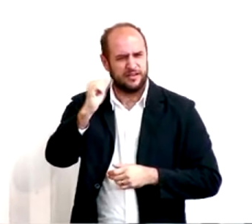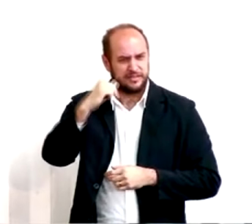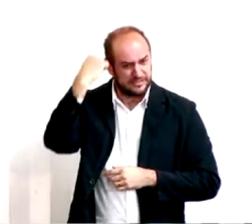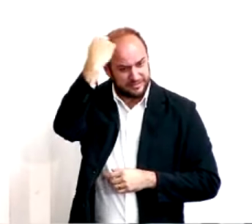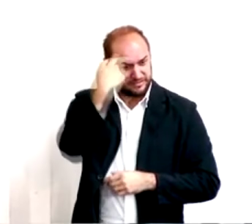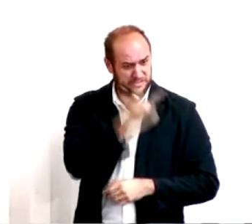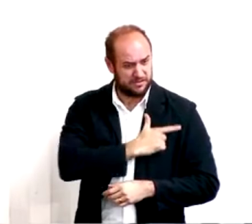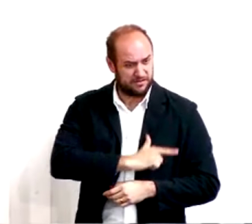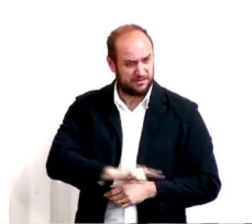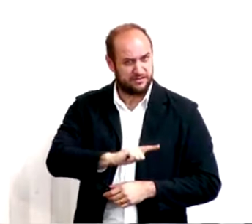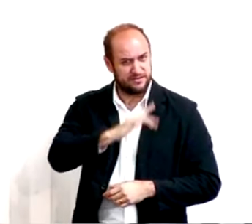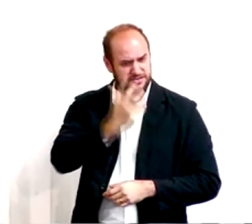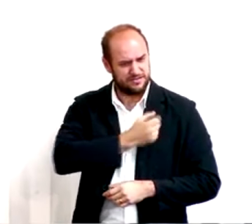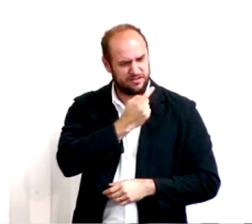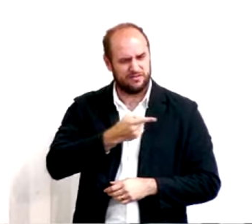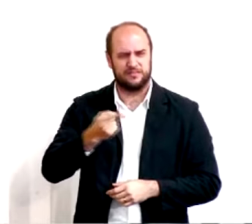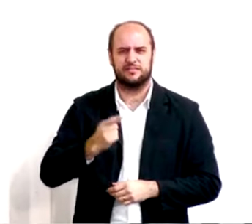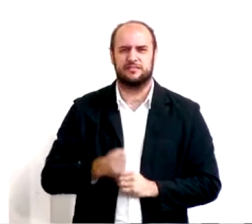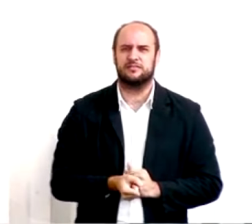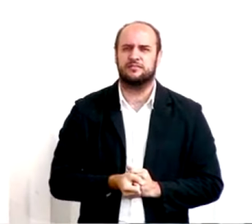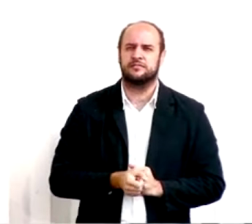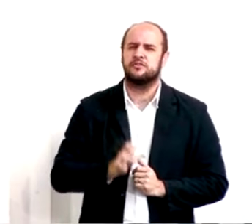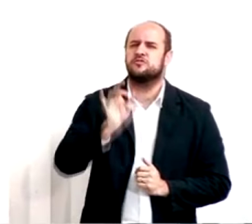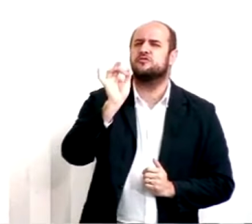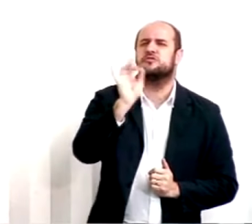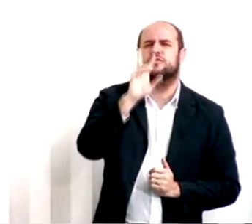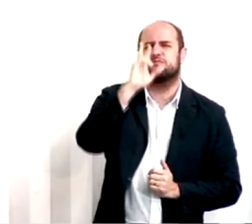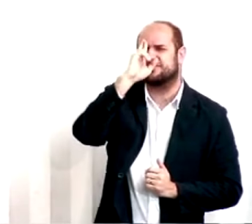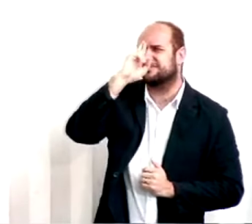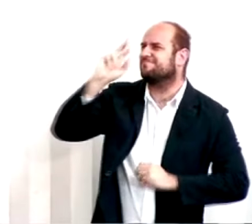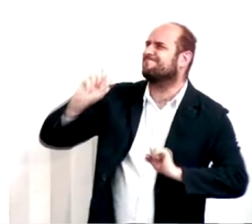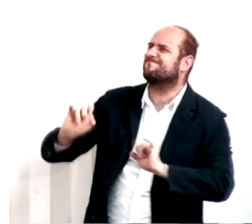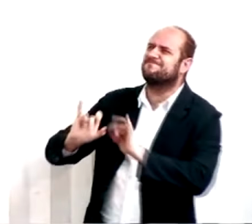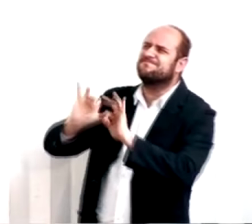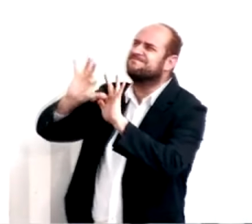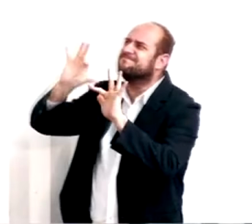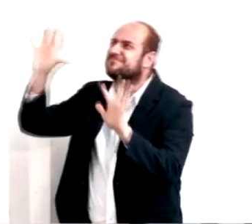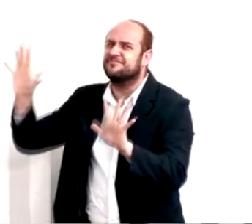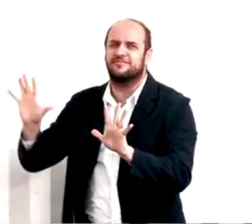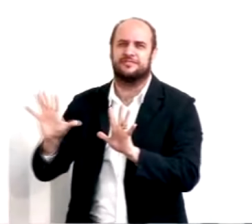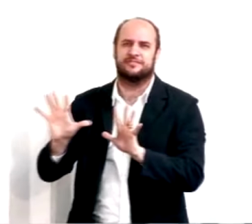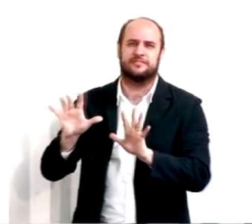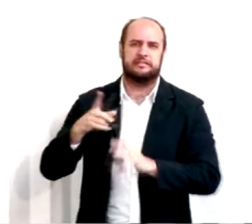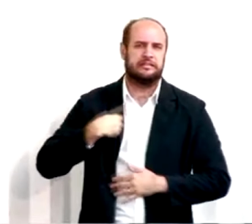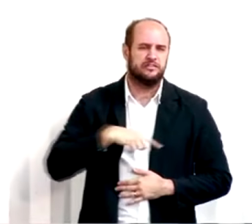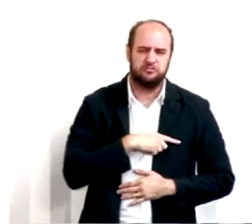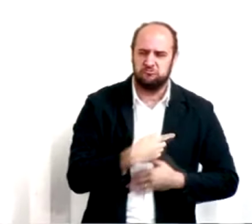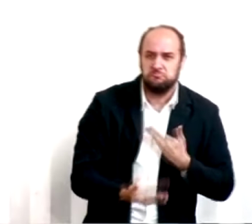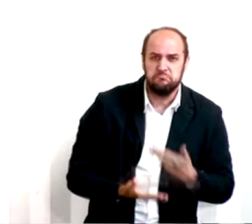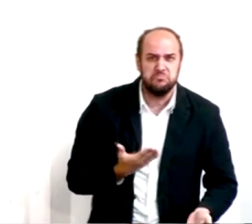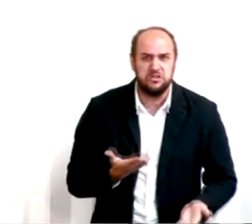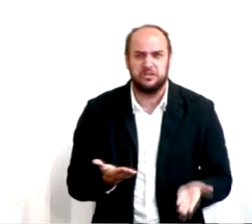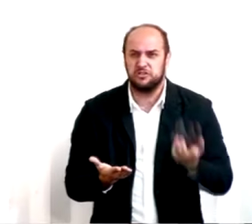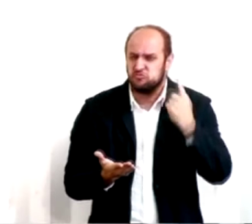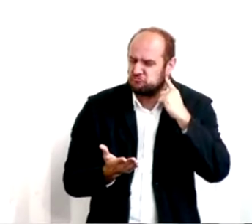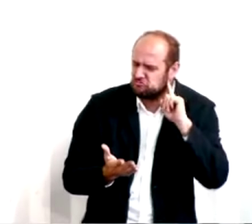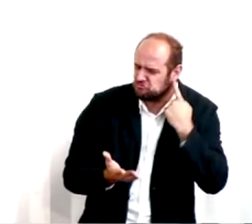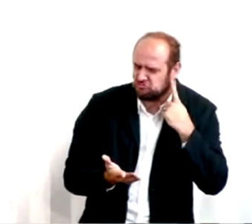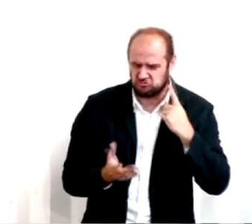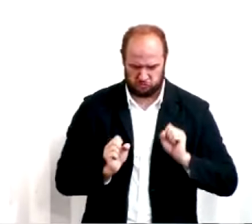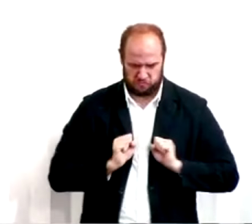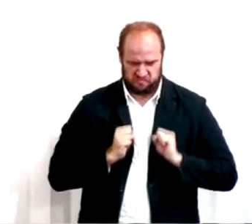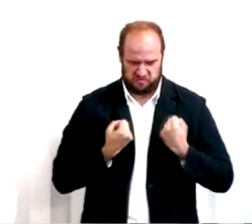a polícia no Senhor só o senhor merece a glória nós somos depravados e não conseguimos por nossas